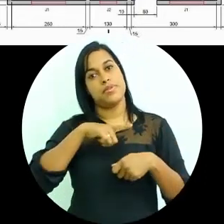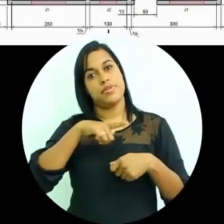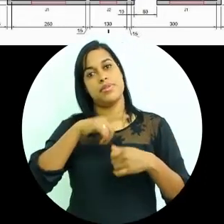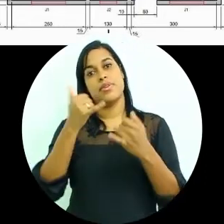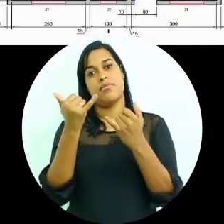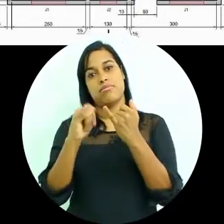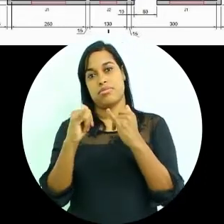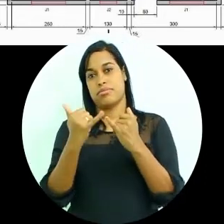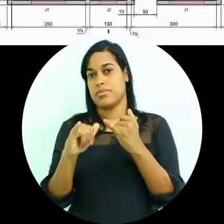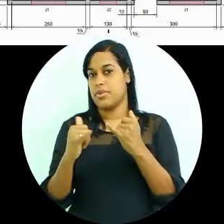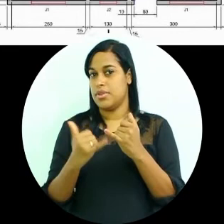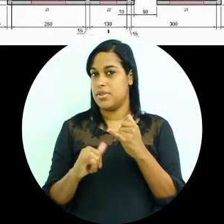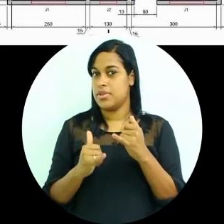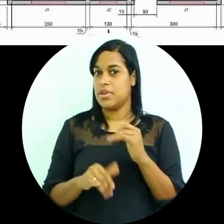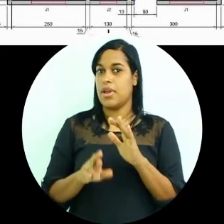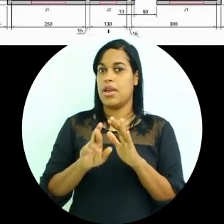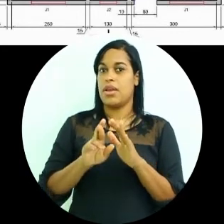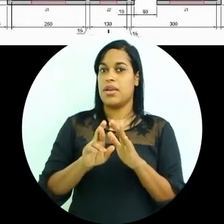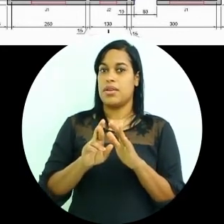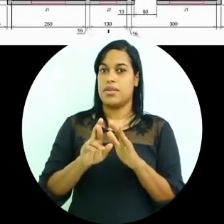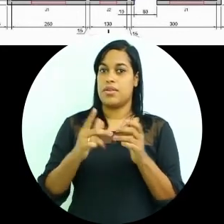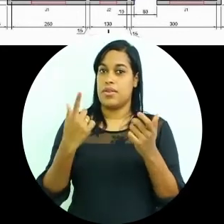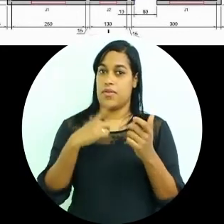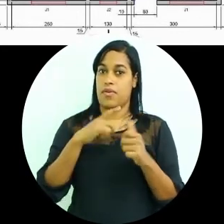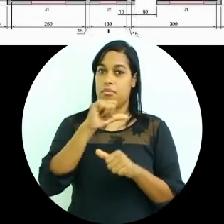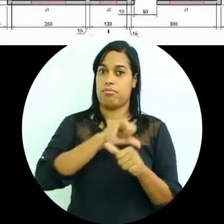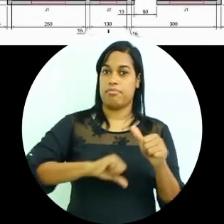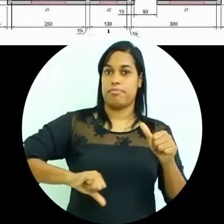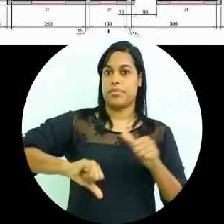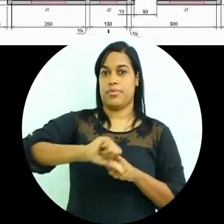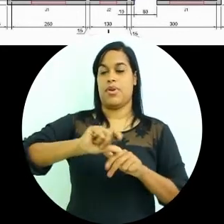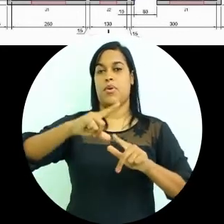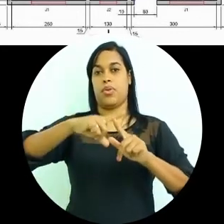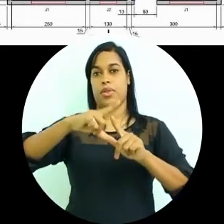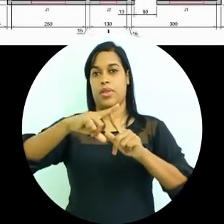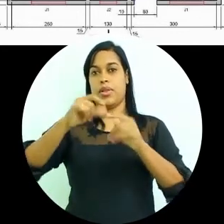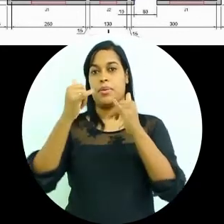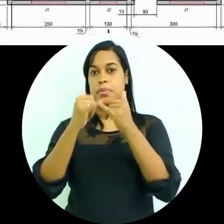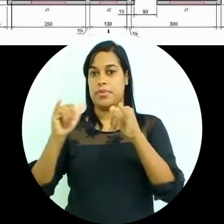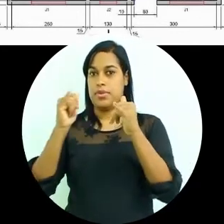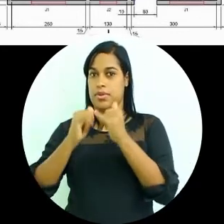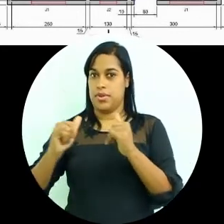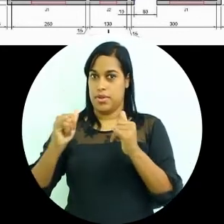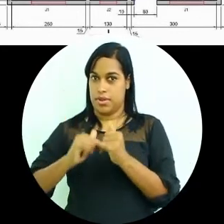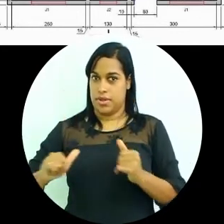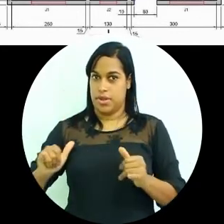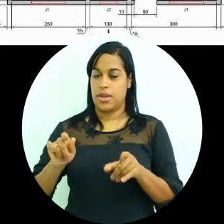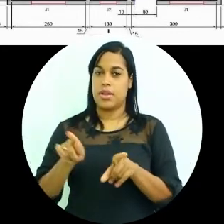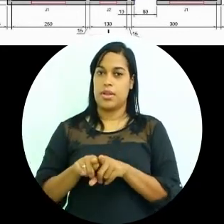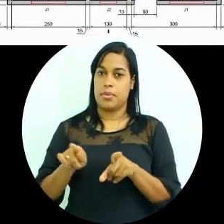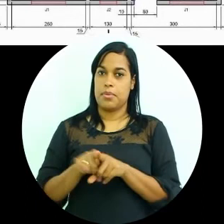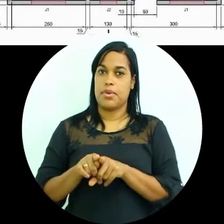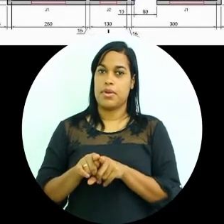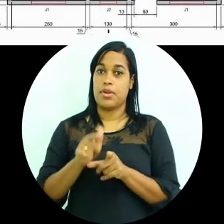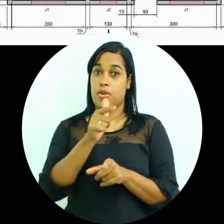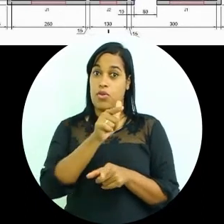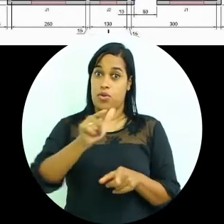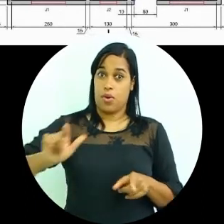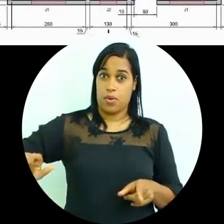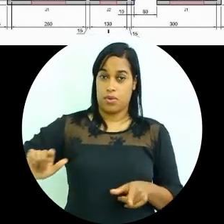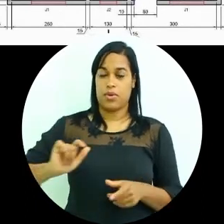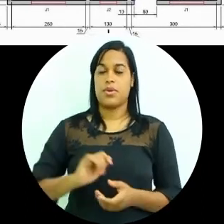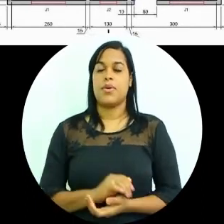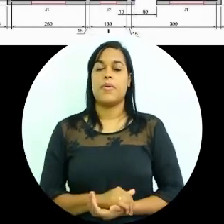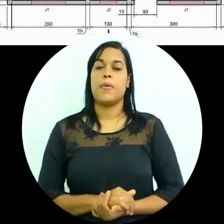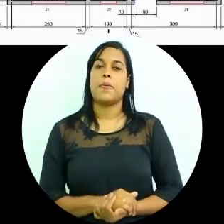Eu preciso ter essas linhas tracejadas e para isso eu vou alterar o tipo de linha. Vou clicar em